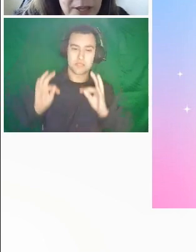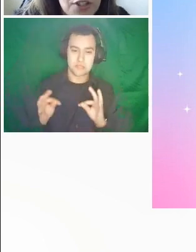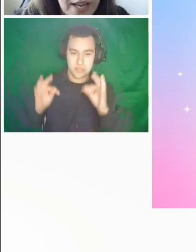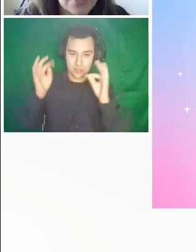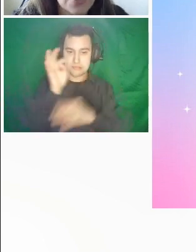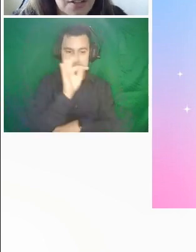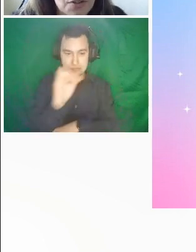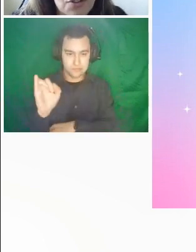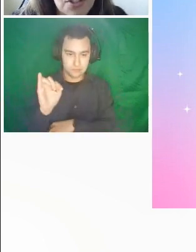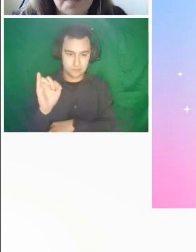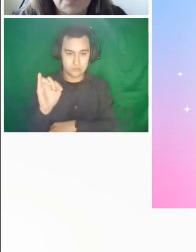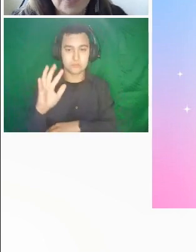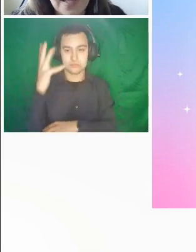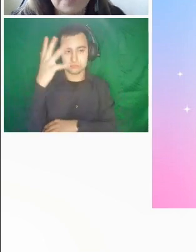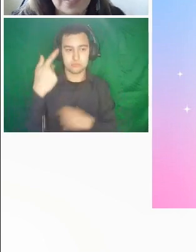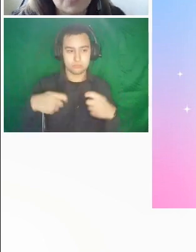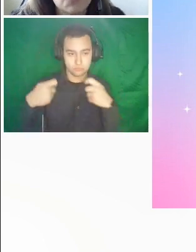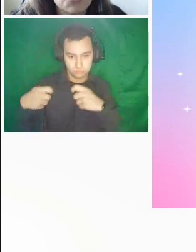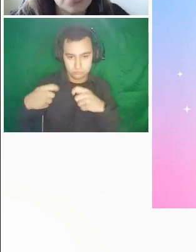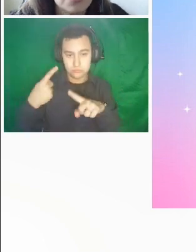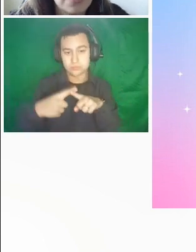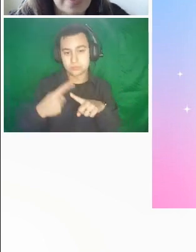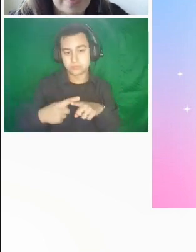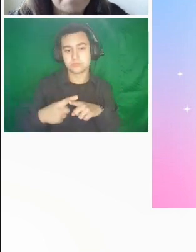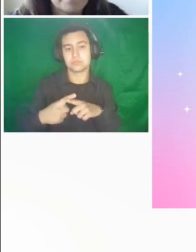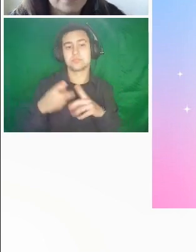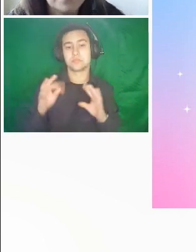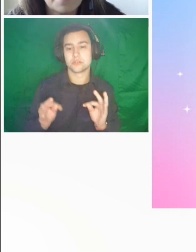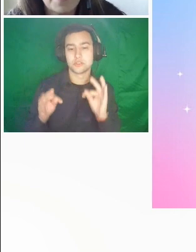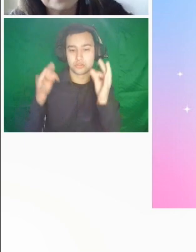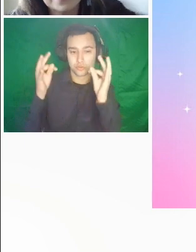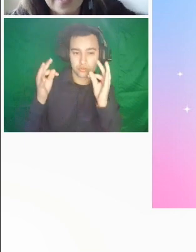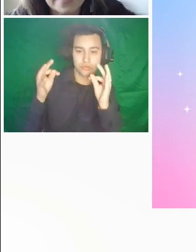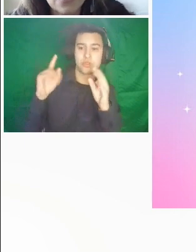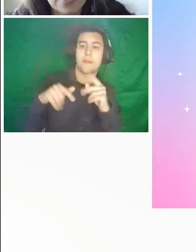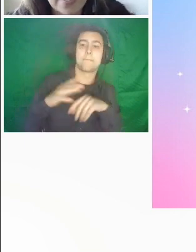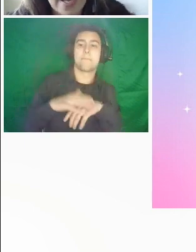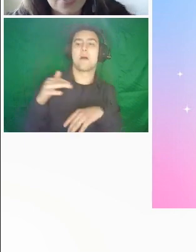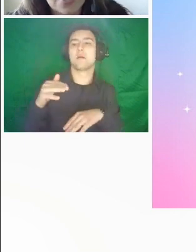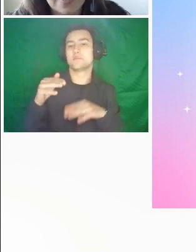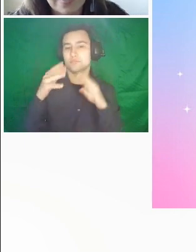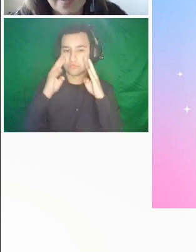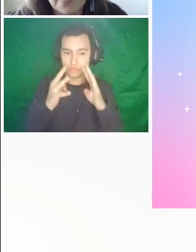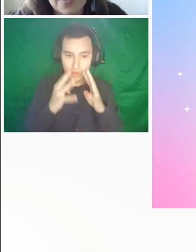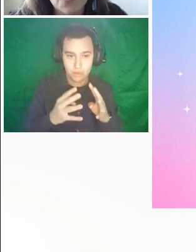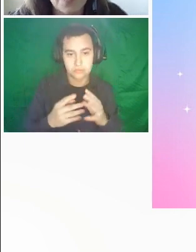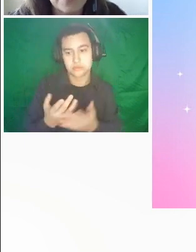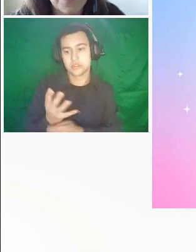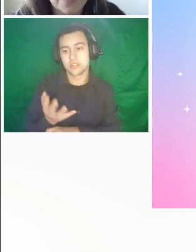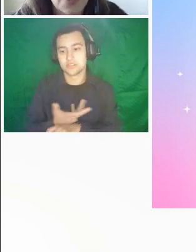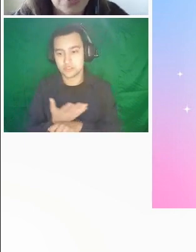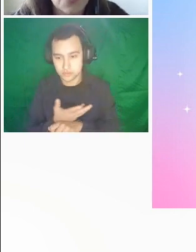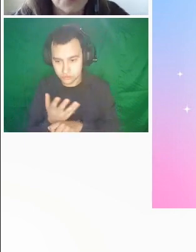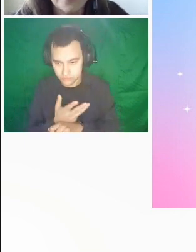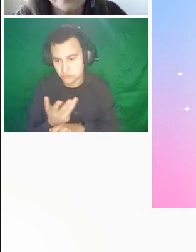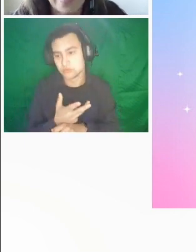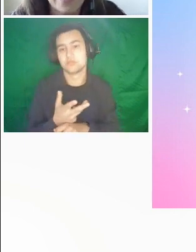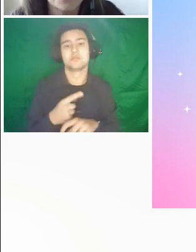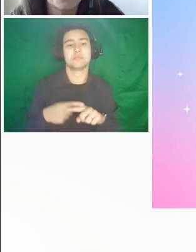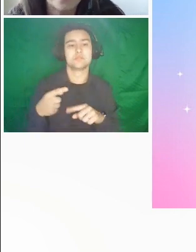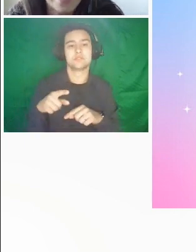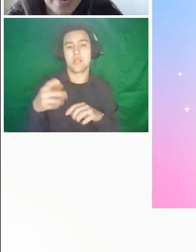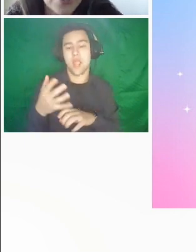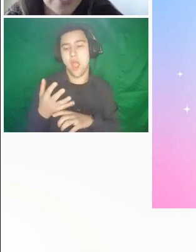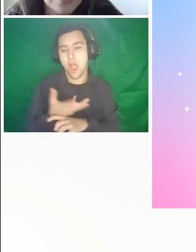geralmente da área de tecnologia por quê tecnologia eh tá mais ligada à agilidade até porque um Manifesto ágil foi